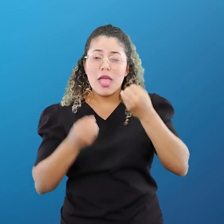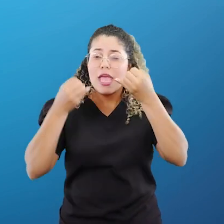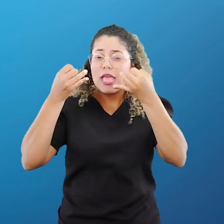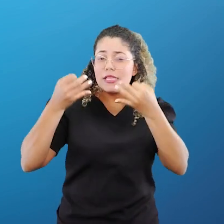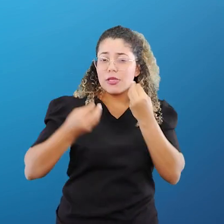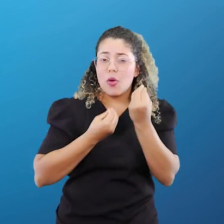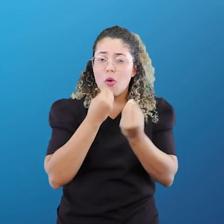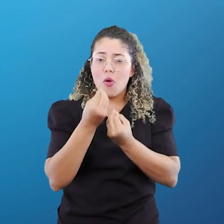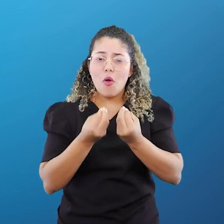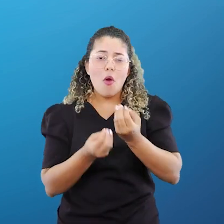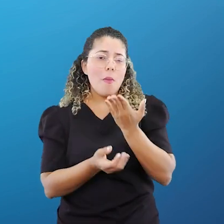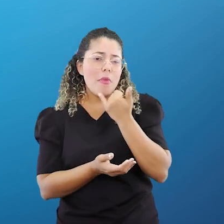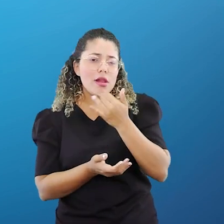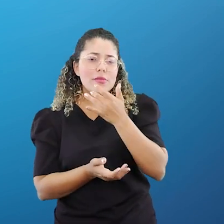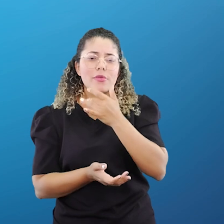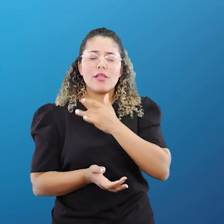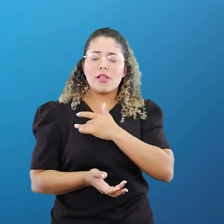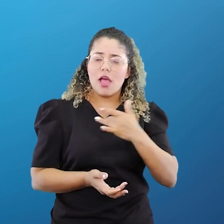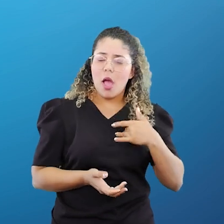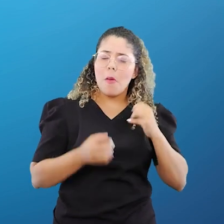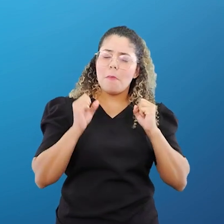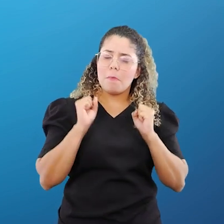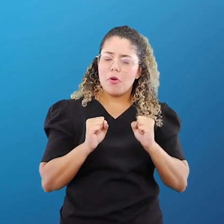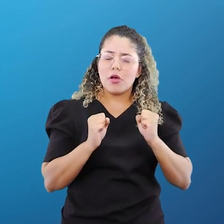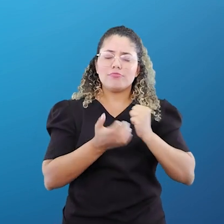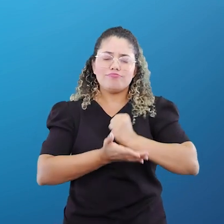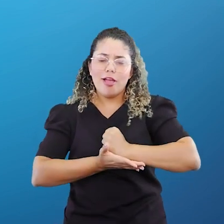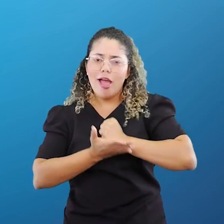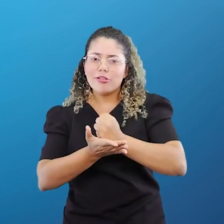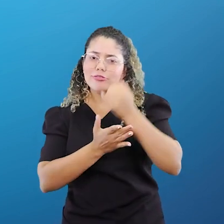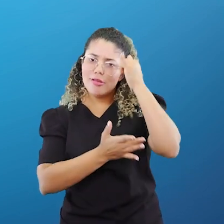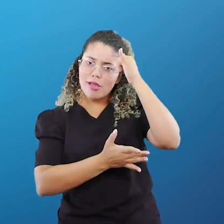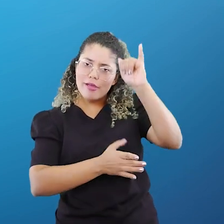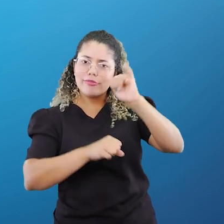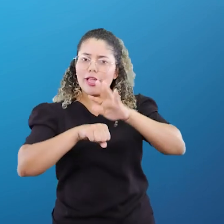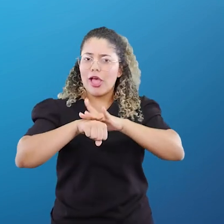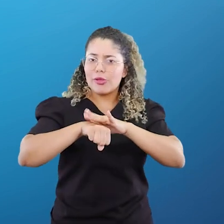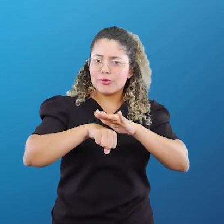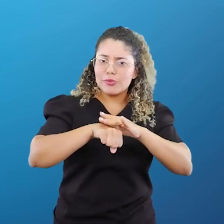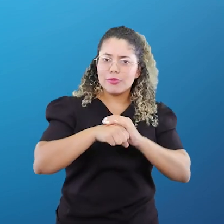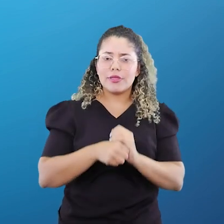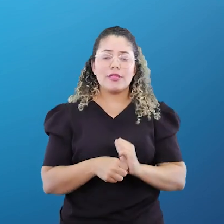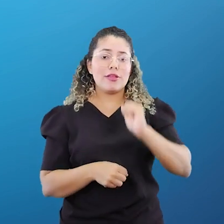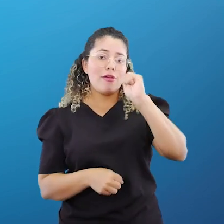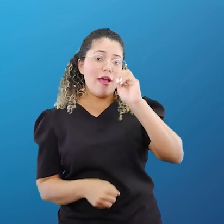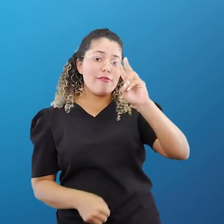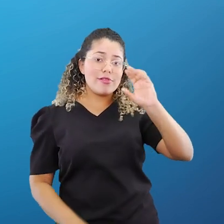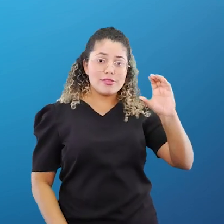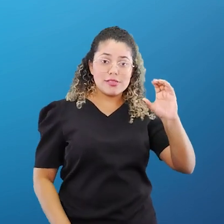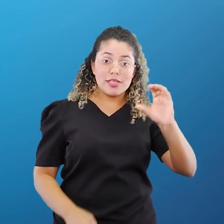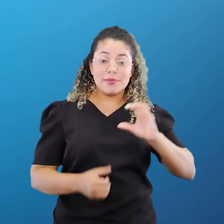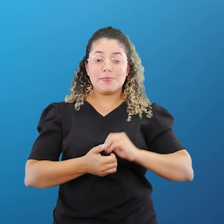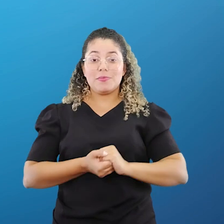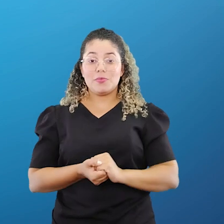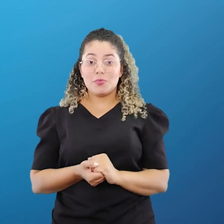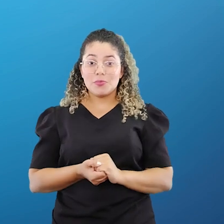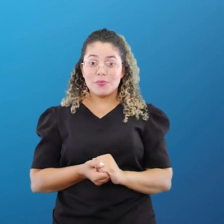como a alimentação saudável pode ser fundamental na prevenção contra doenças como o AVC.